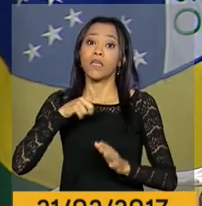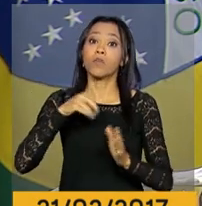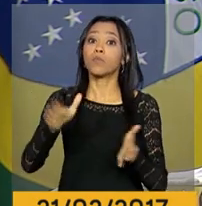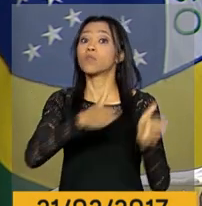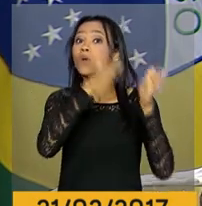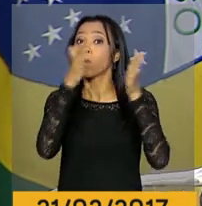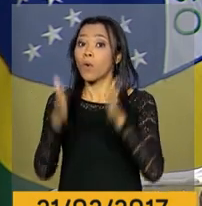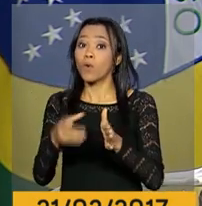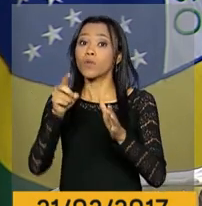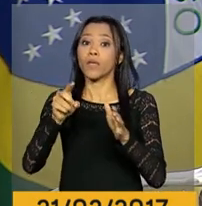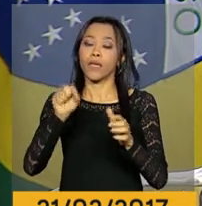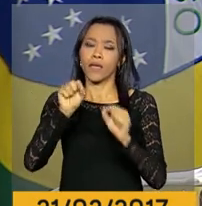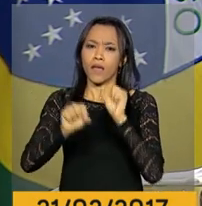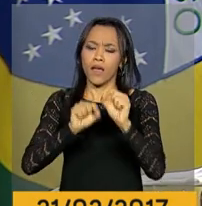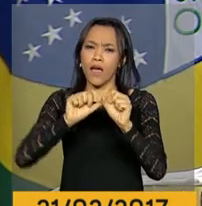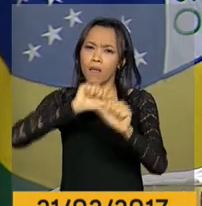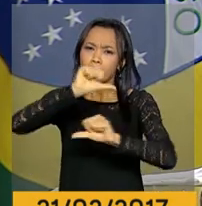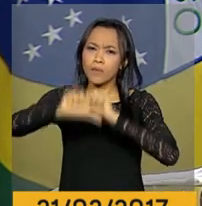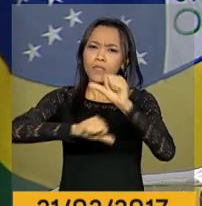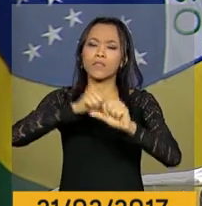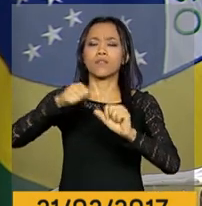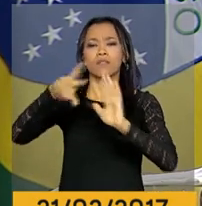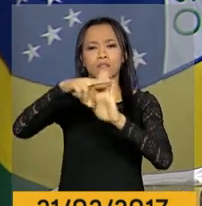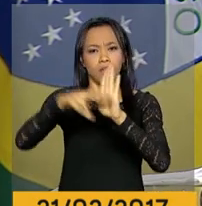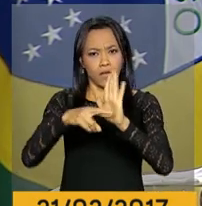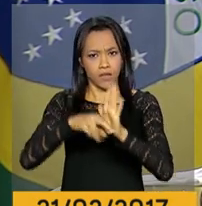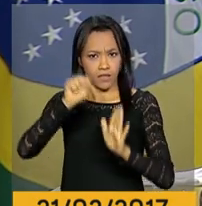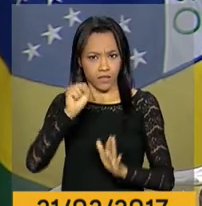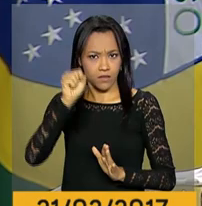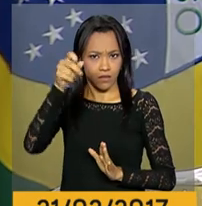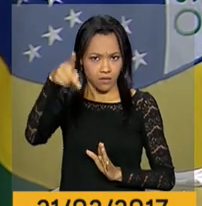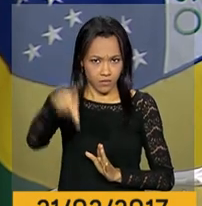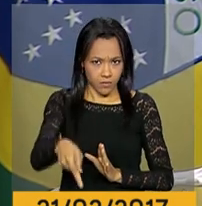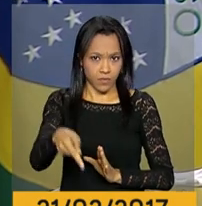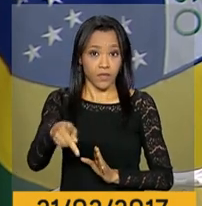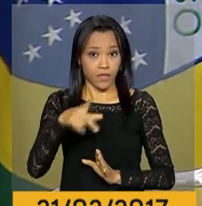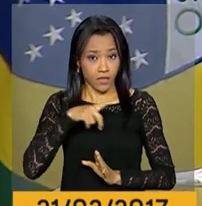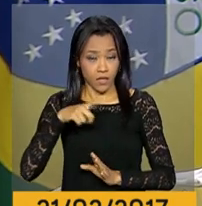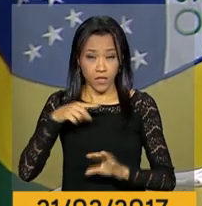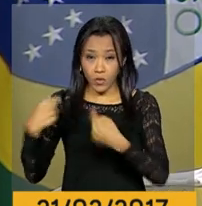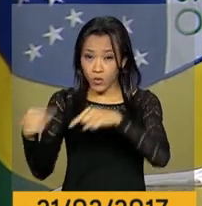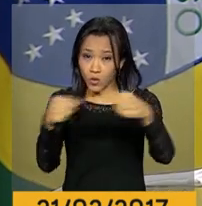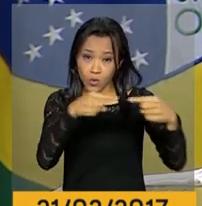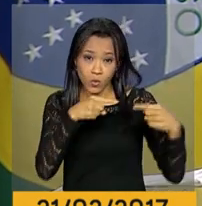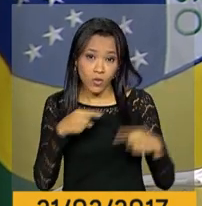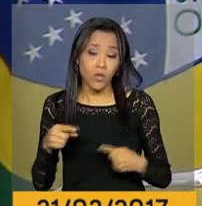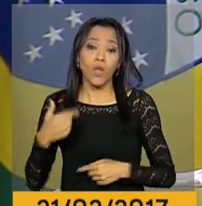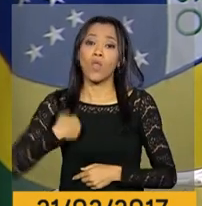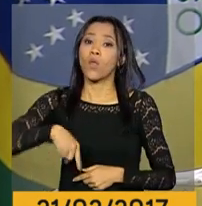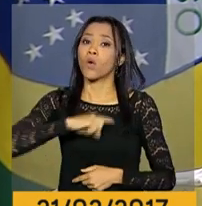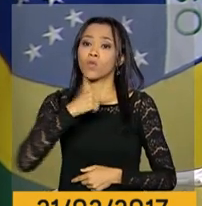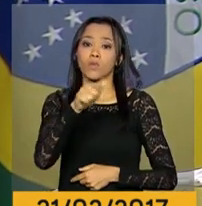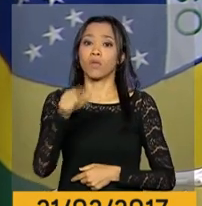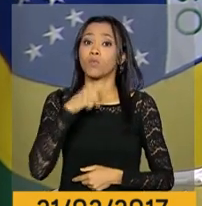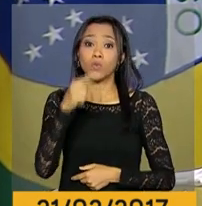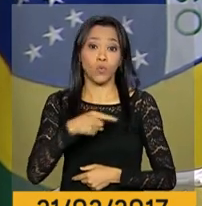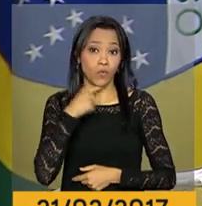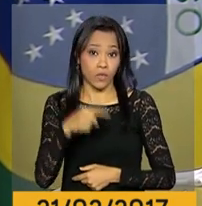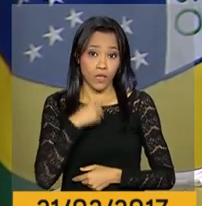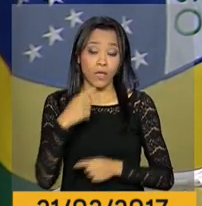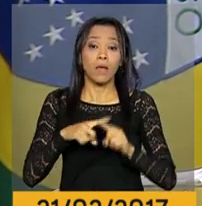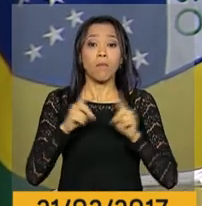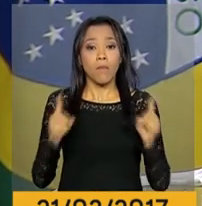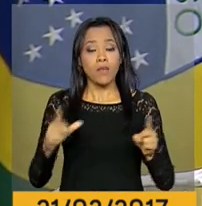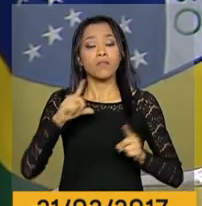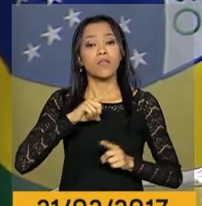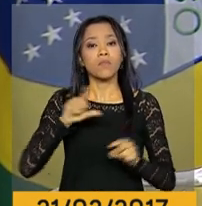nós todos reconhecemos que é uma matéria de que comporta muitas discussões Sem dúvida alguma nós não temos dúvida disso mas também nós